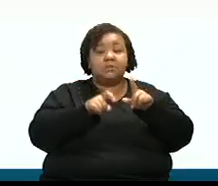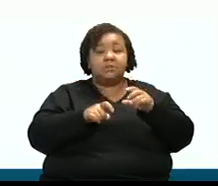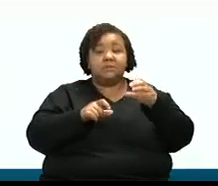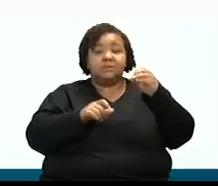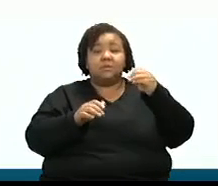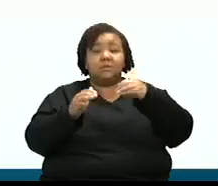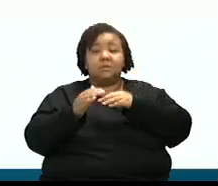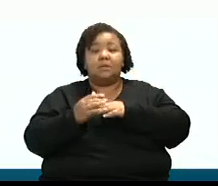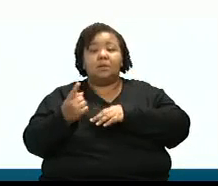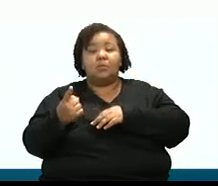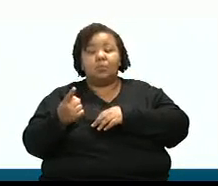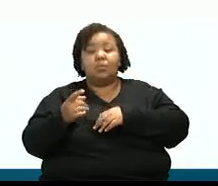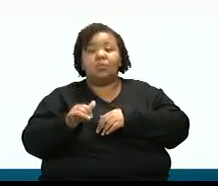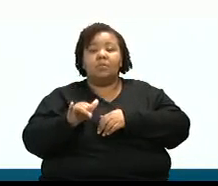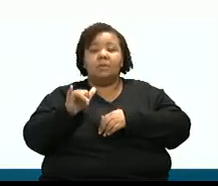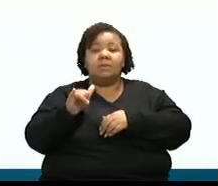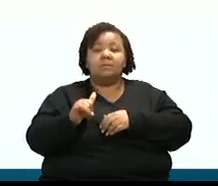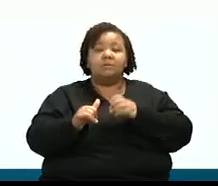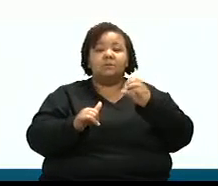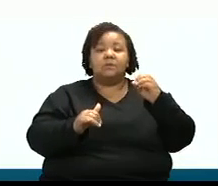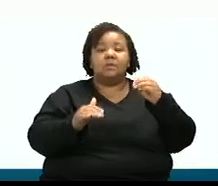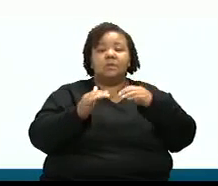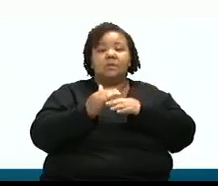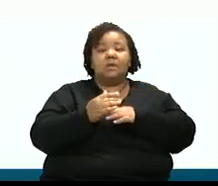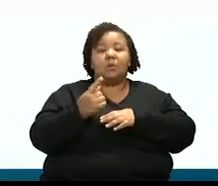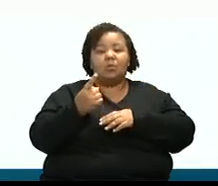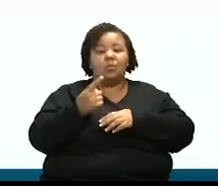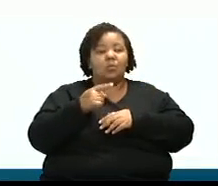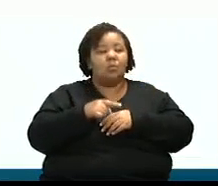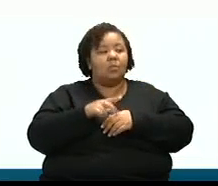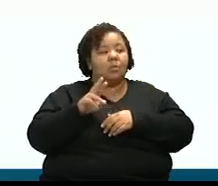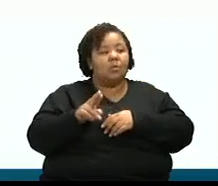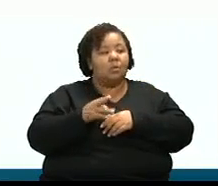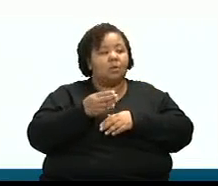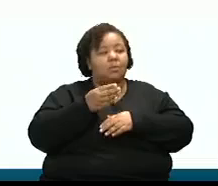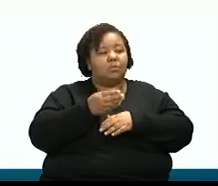e y varia de 0 a 1. Quando eu aplico